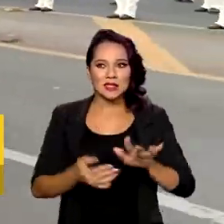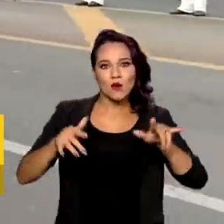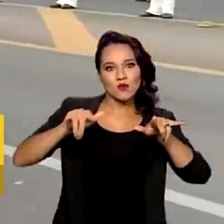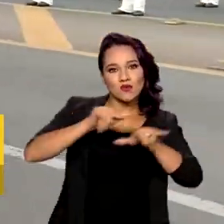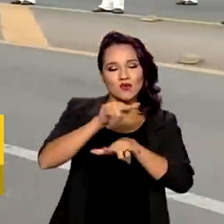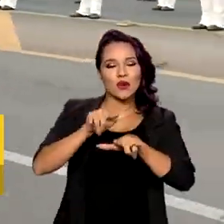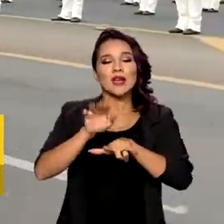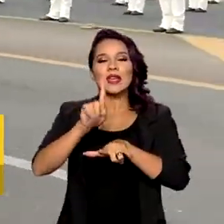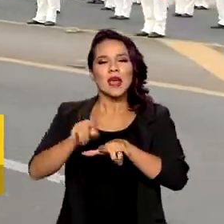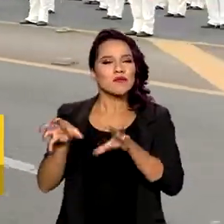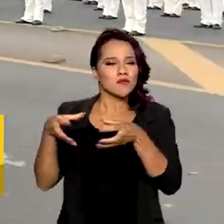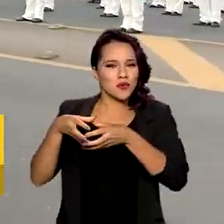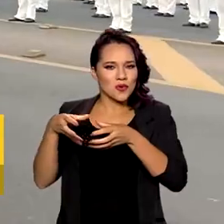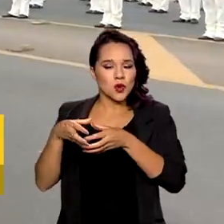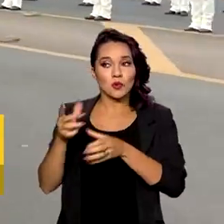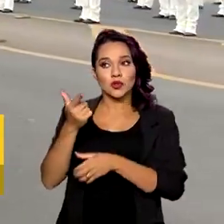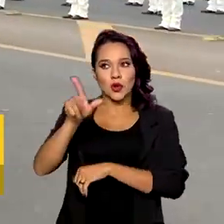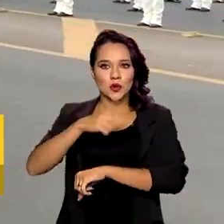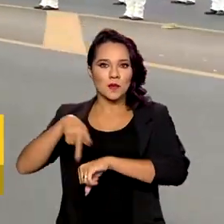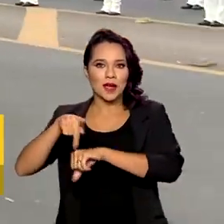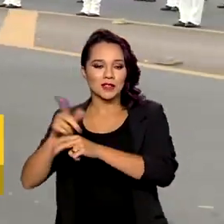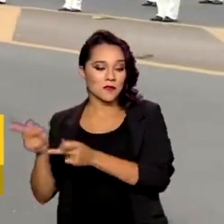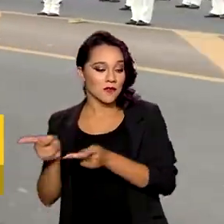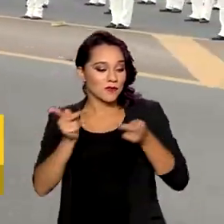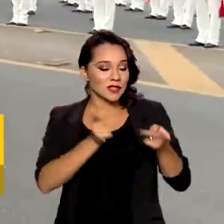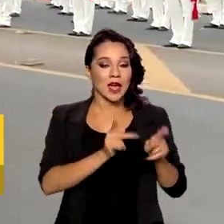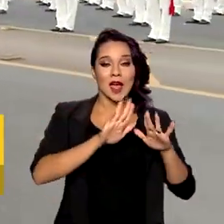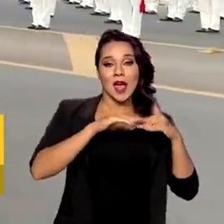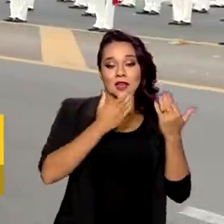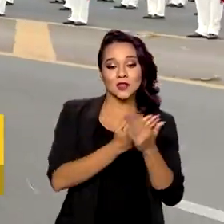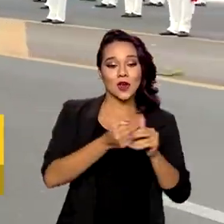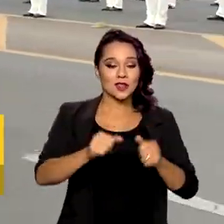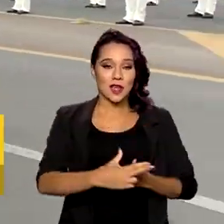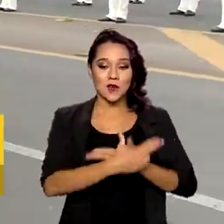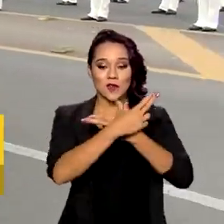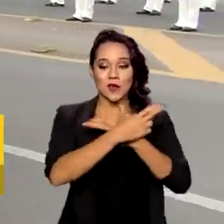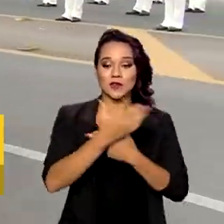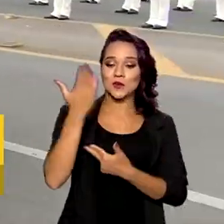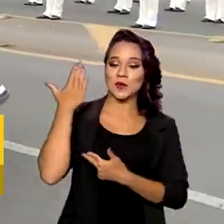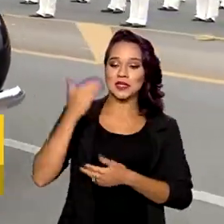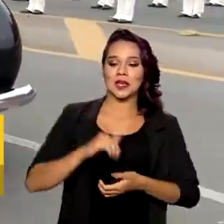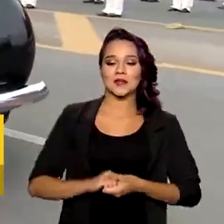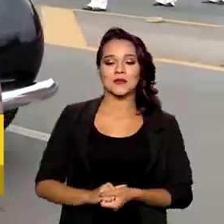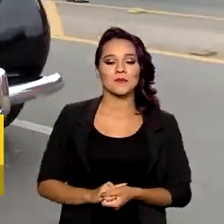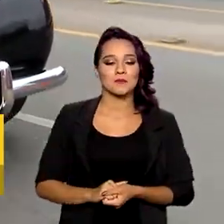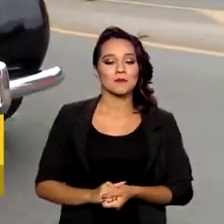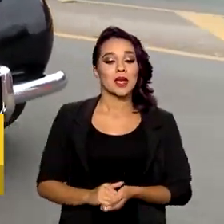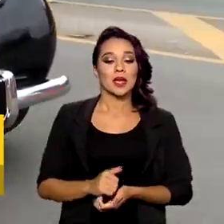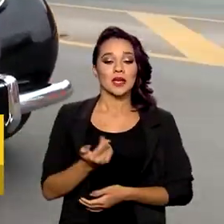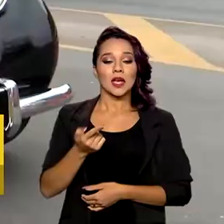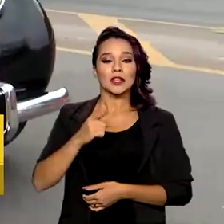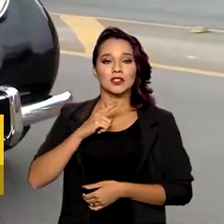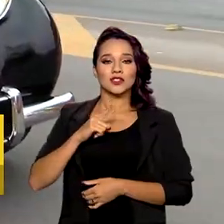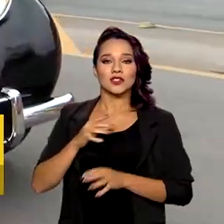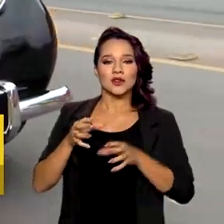a primeira apresentação foi para um grupo de estrangeiros que foi visitar a Escola de Aeronáutica naquela época, né? E eles operavam o